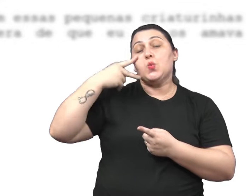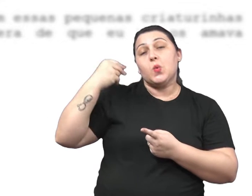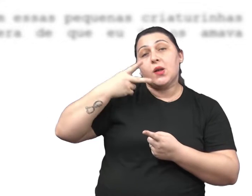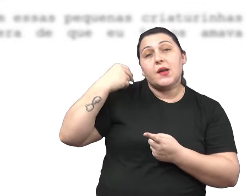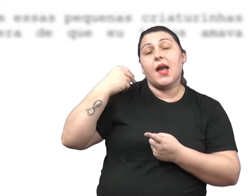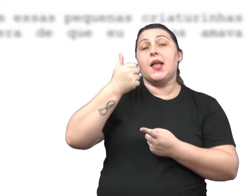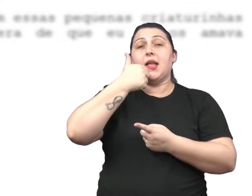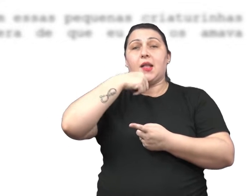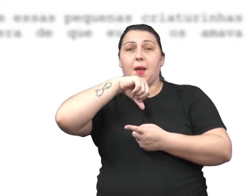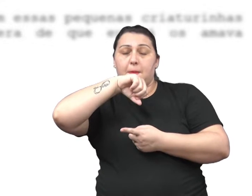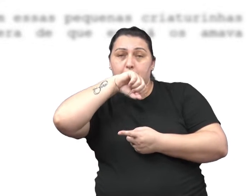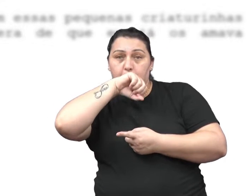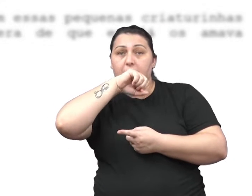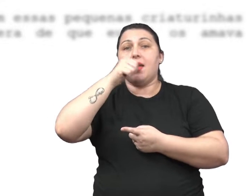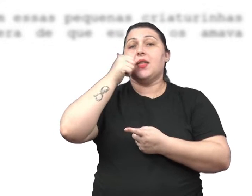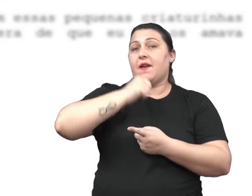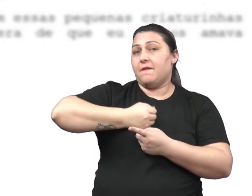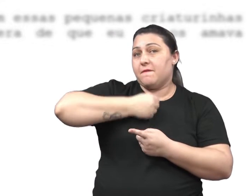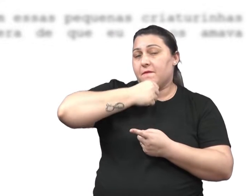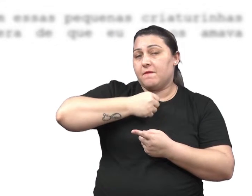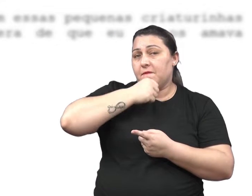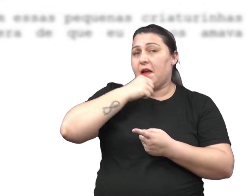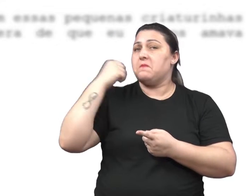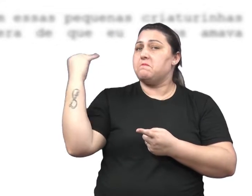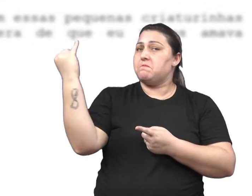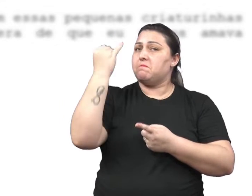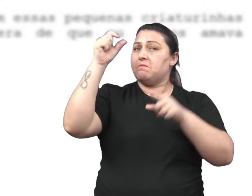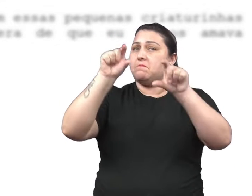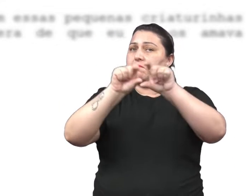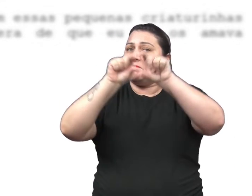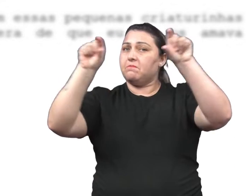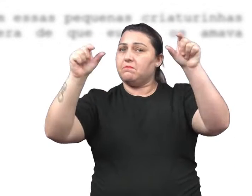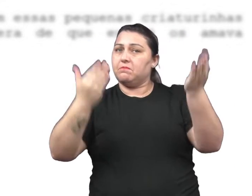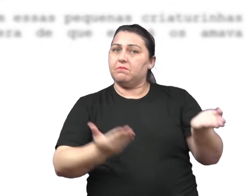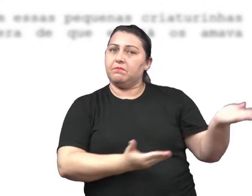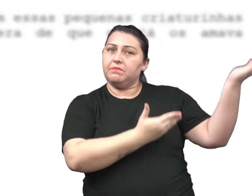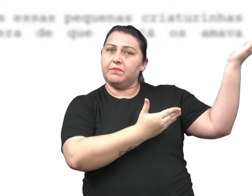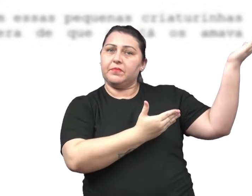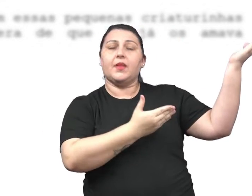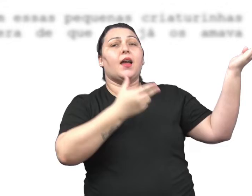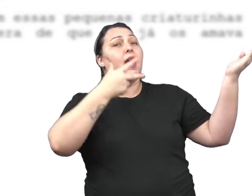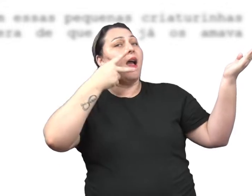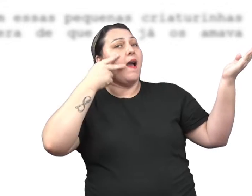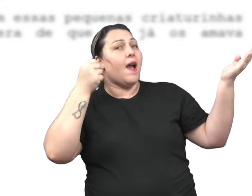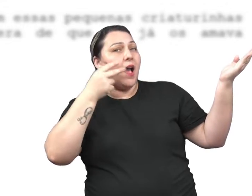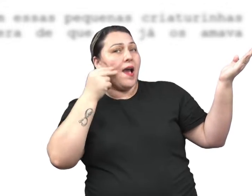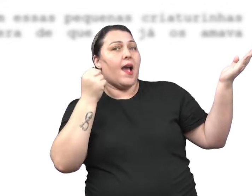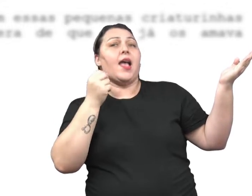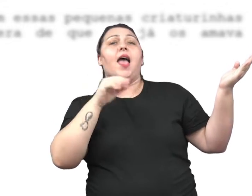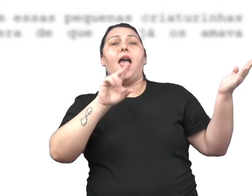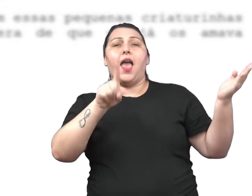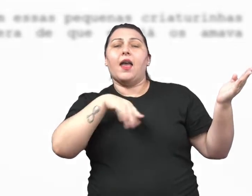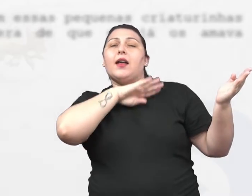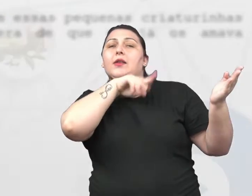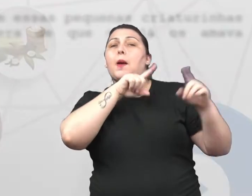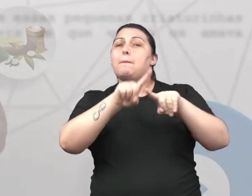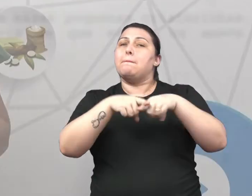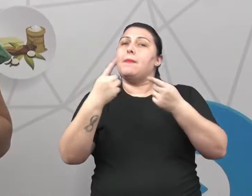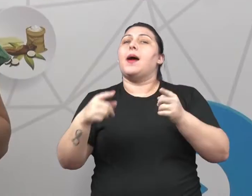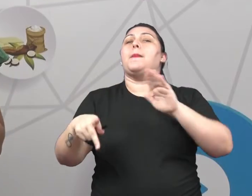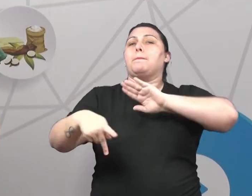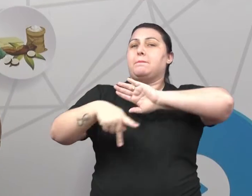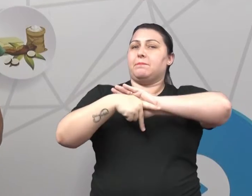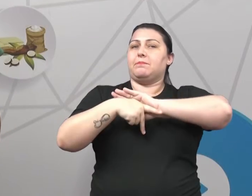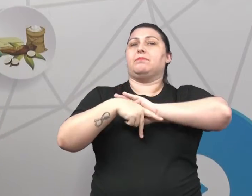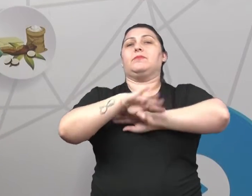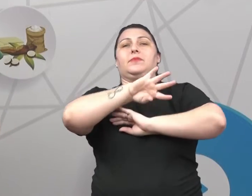da mãe e da avó. E aqui é importante marcar que a gata, mesmo sendo um animal, ela faz parte da história, porque